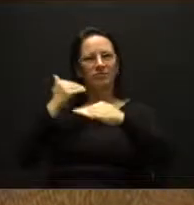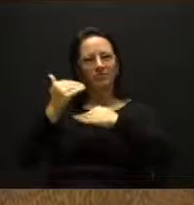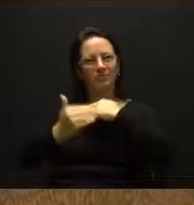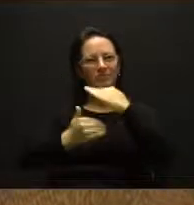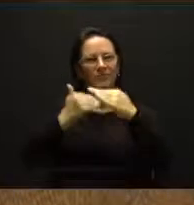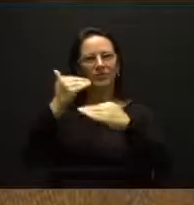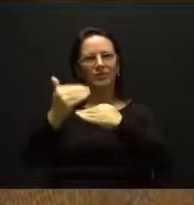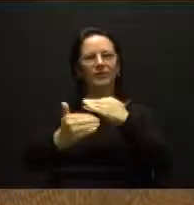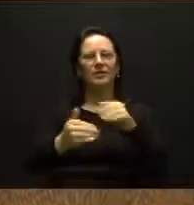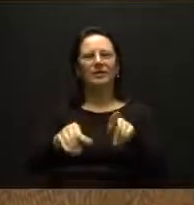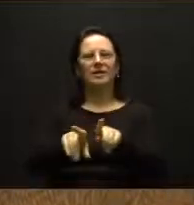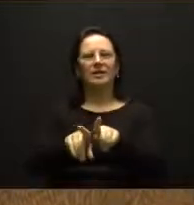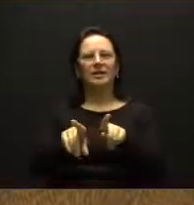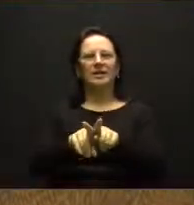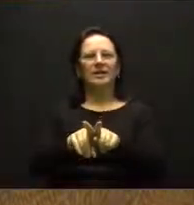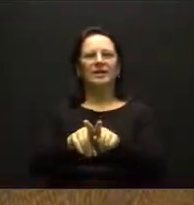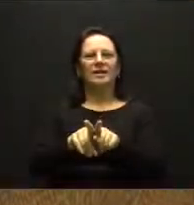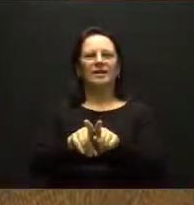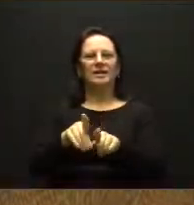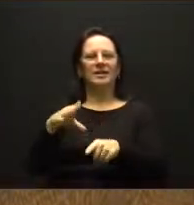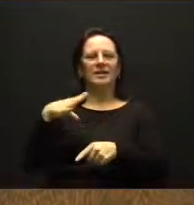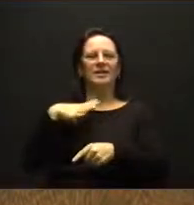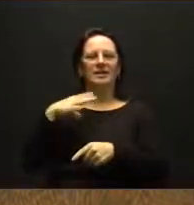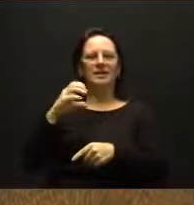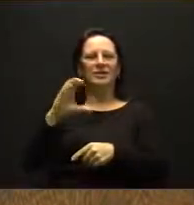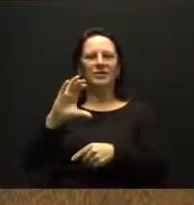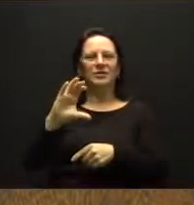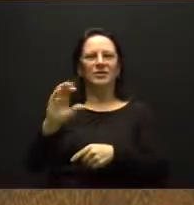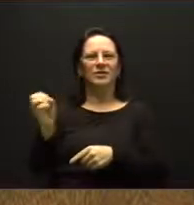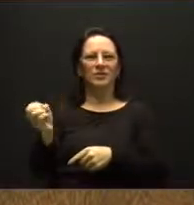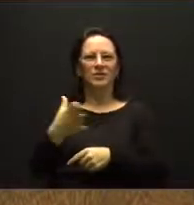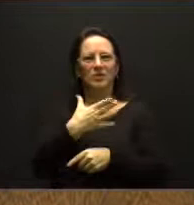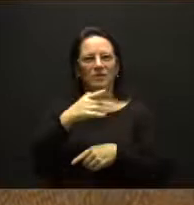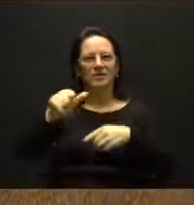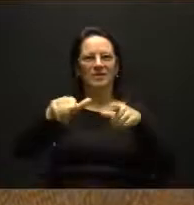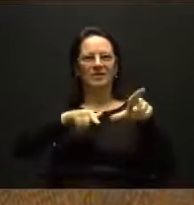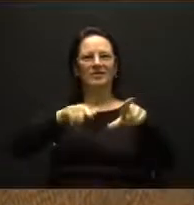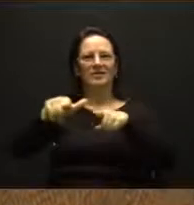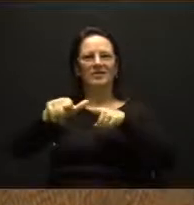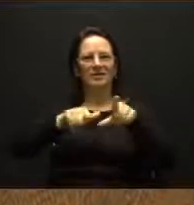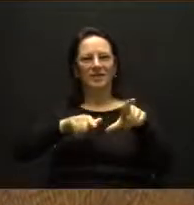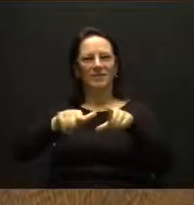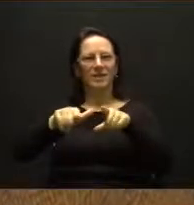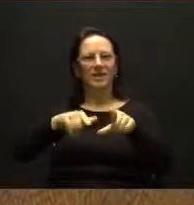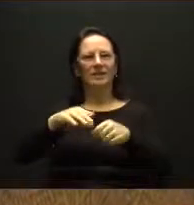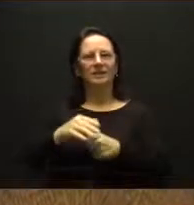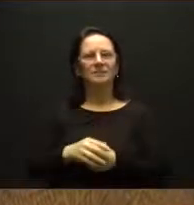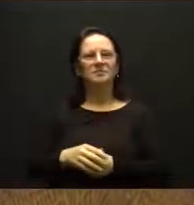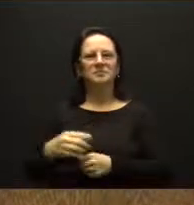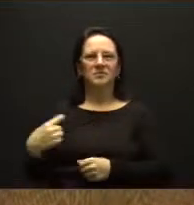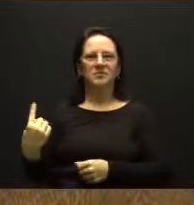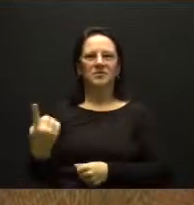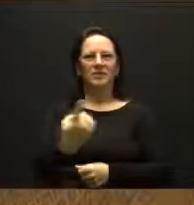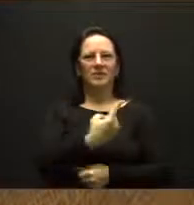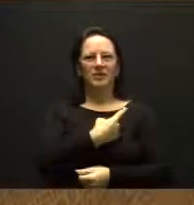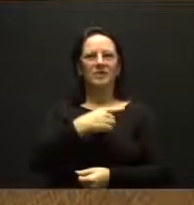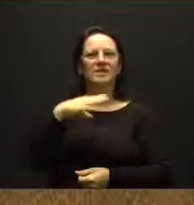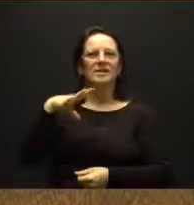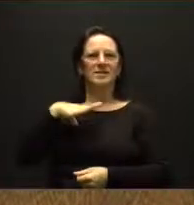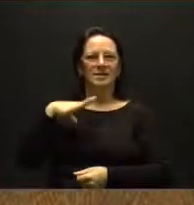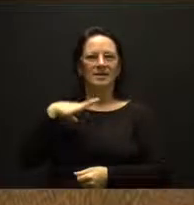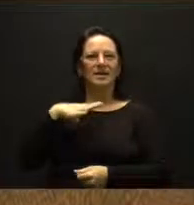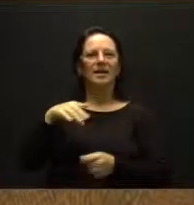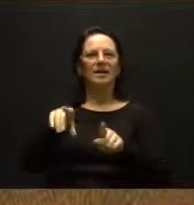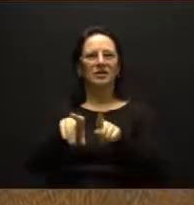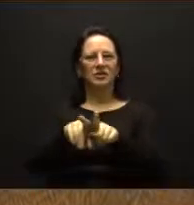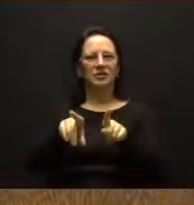desenvolver empreendimentos que possa gerar novos empregos e serviços nossa cidade não ficou imune aos efeitos